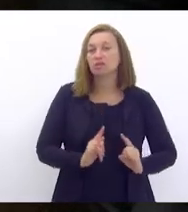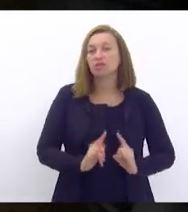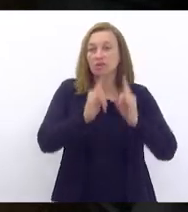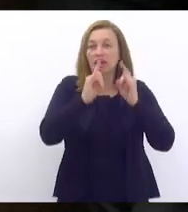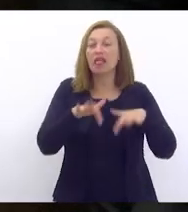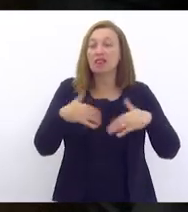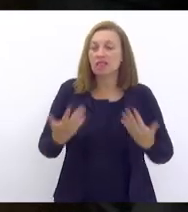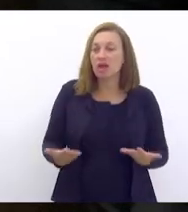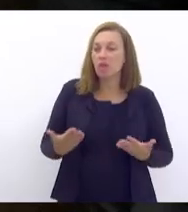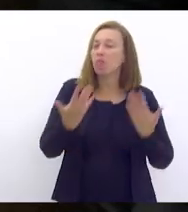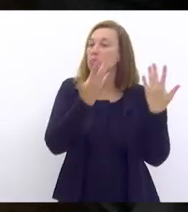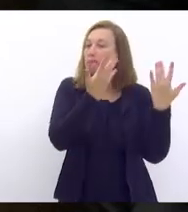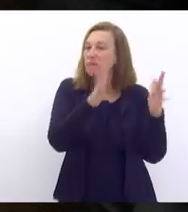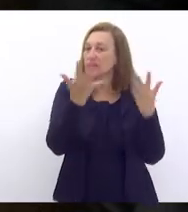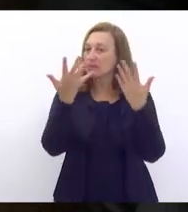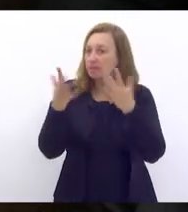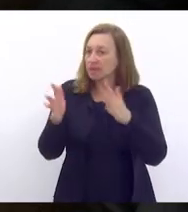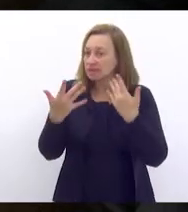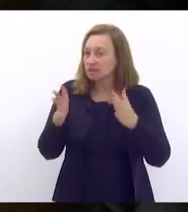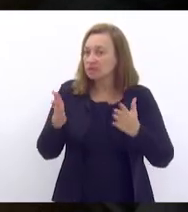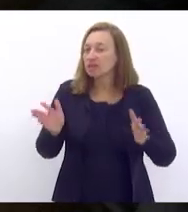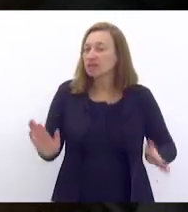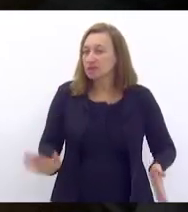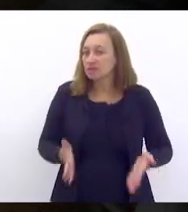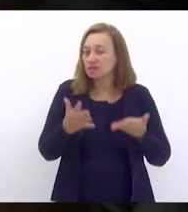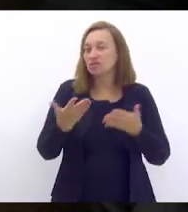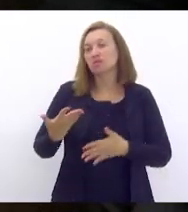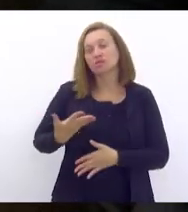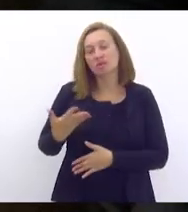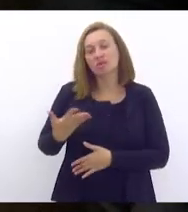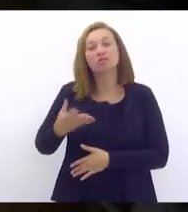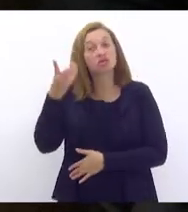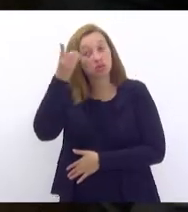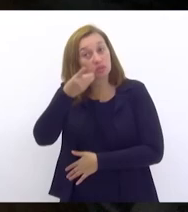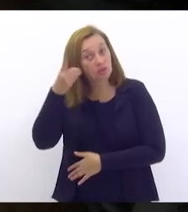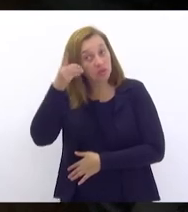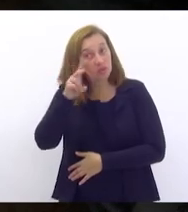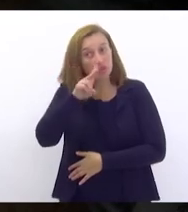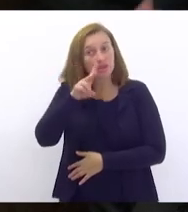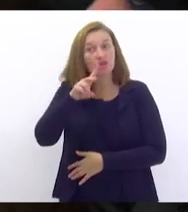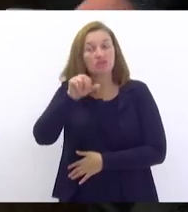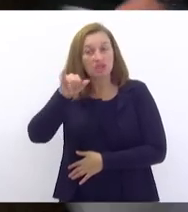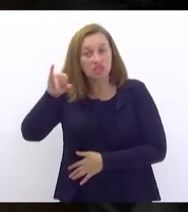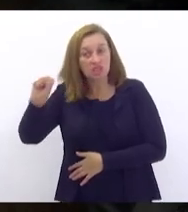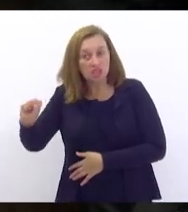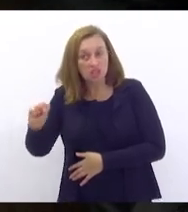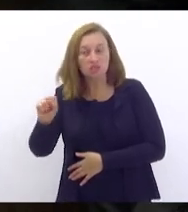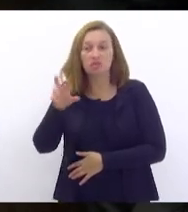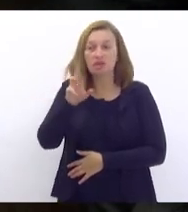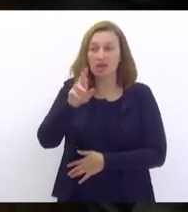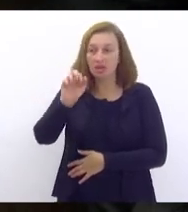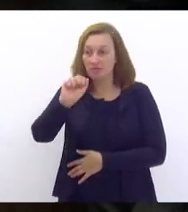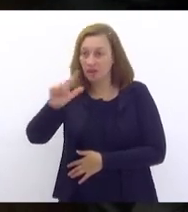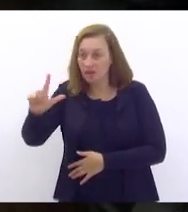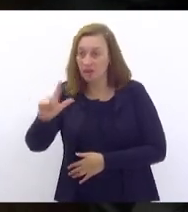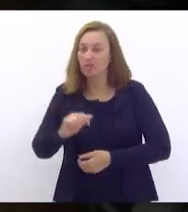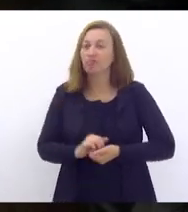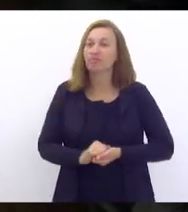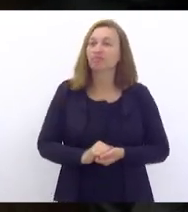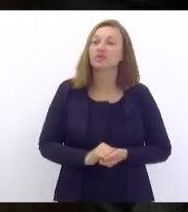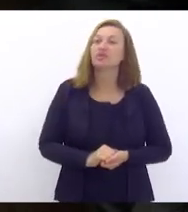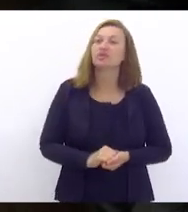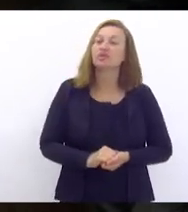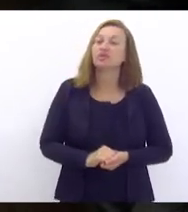eu quero aqui parabenizar a iniciativa dos colegas deputados Rafael Nobre e Vinícius Cozzolino, que vai